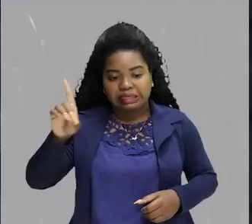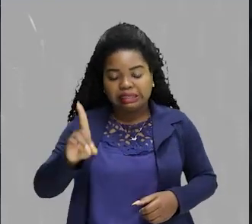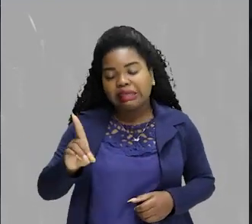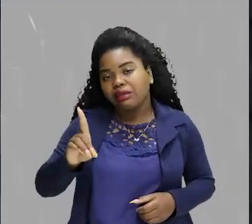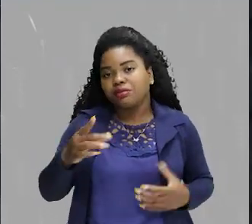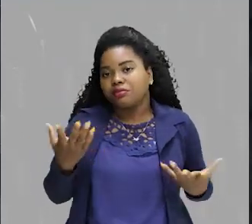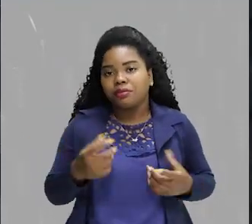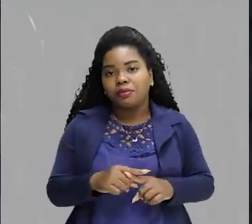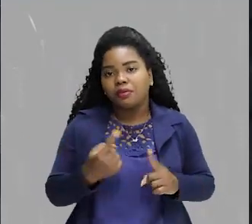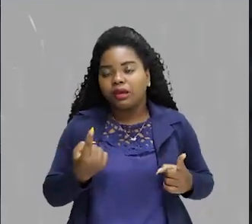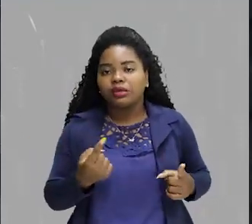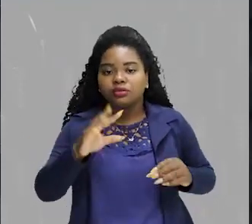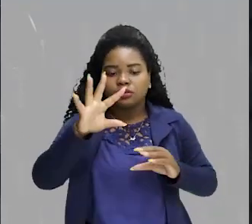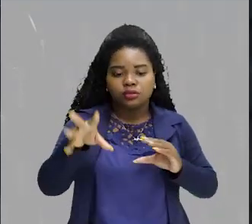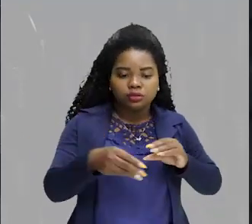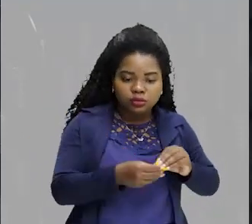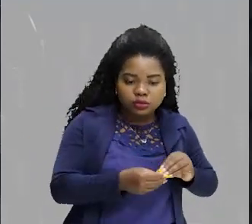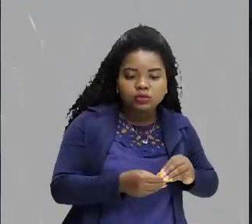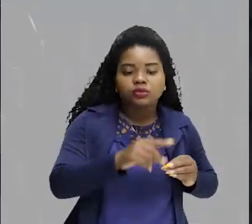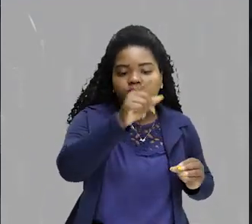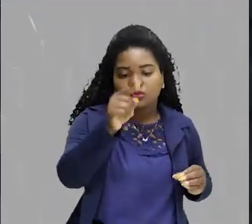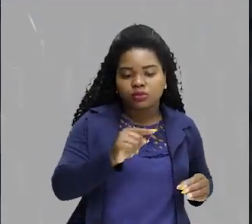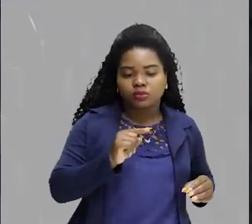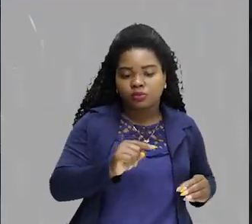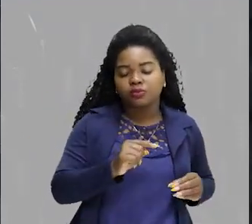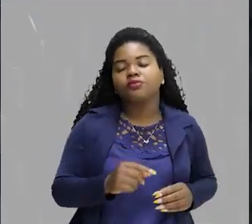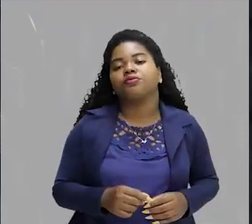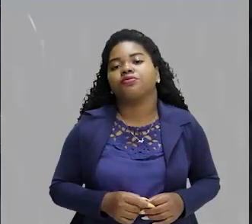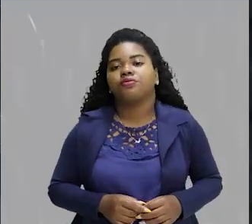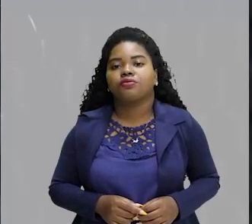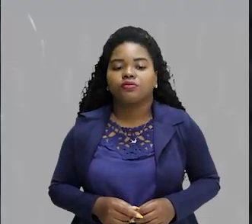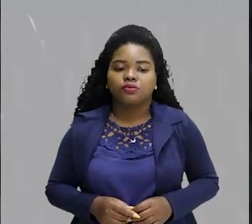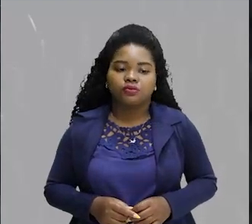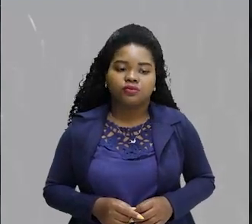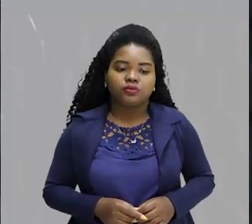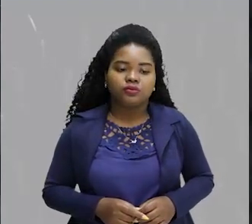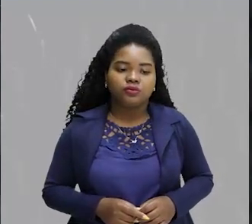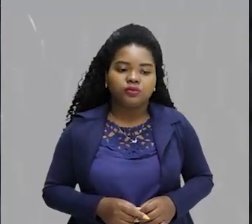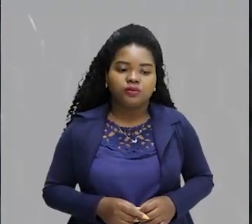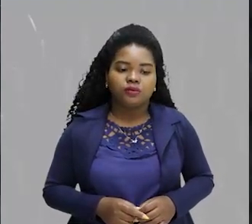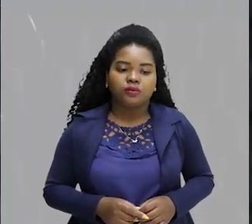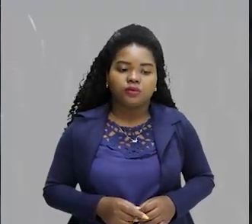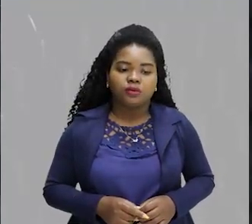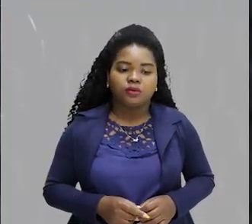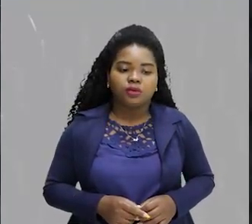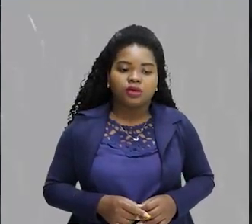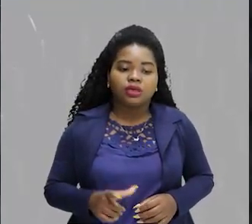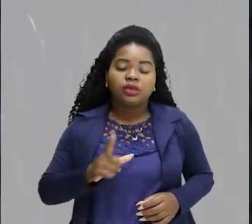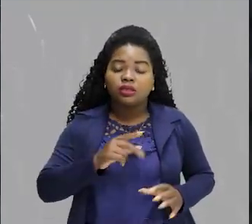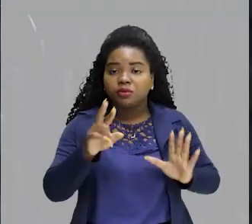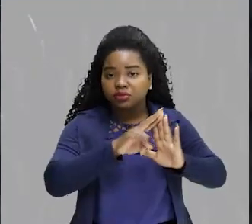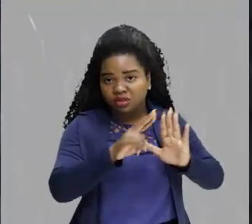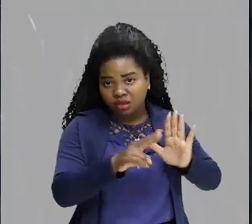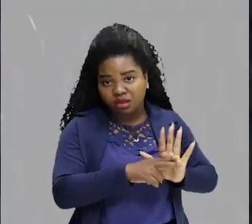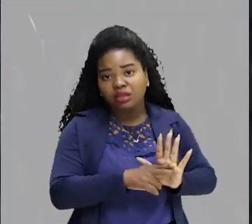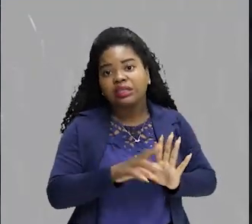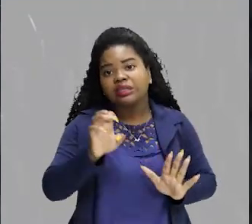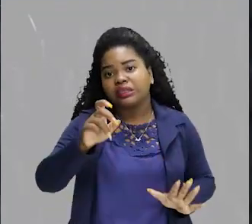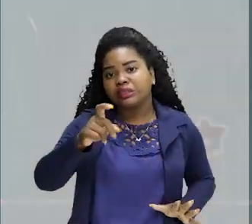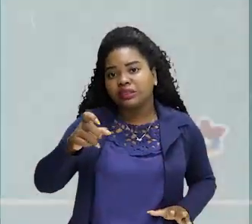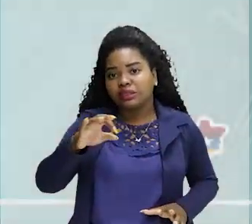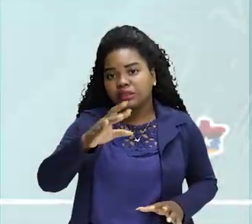conjugado, mais o complemento e o ponto de interrogação no final da frase. E a exceção, como eu antecipei para